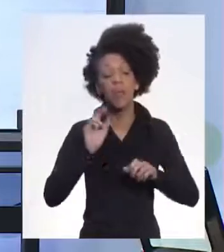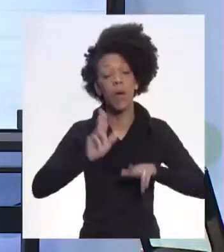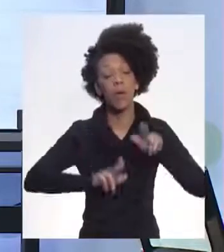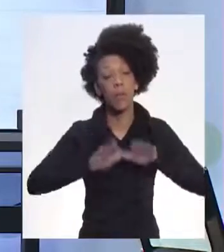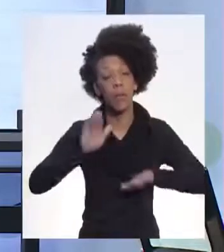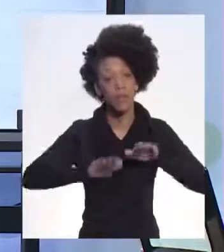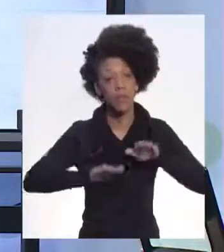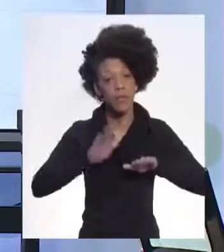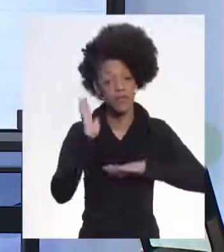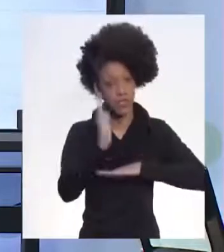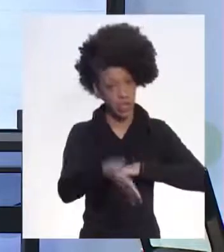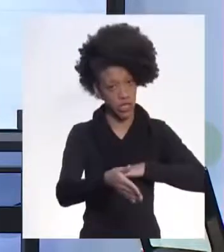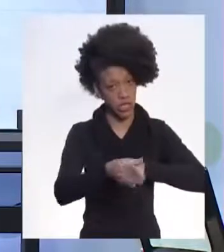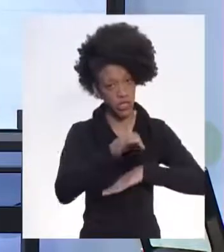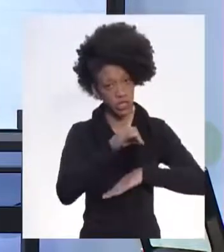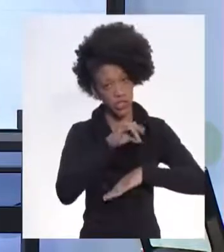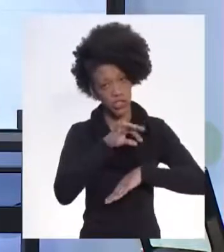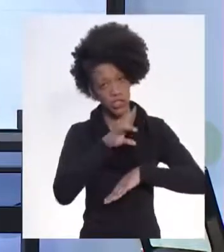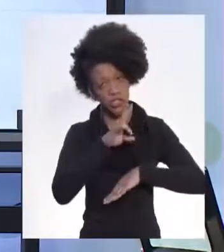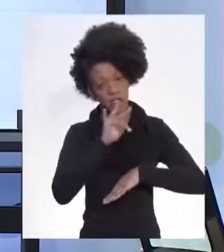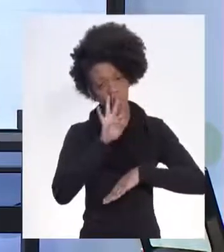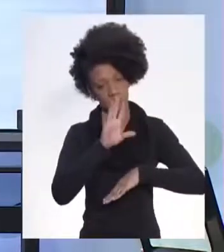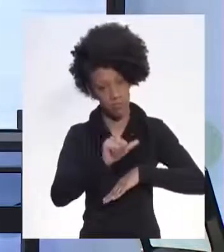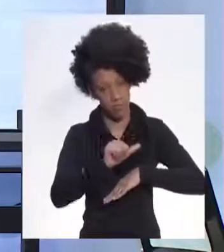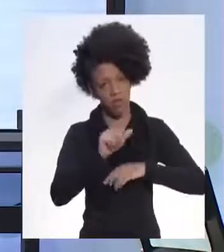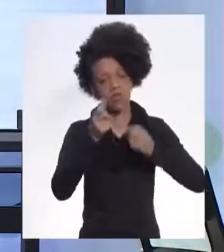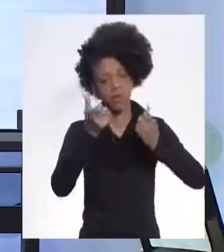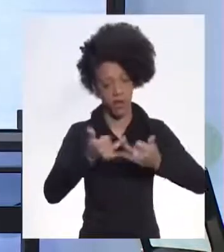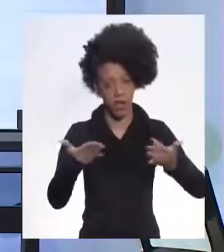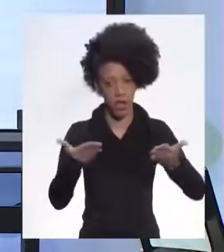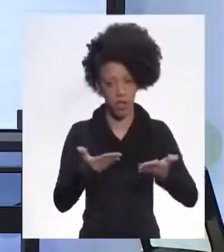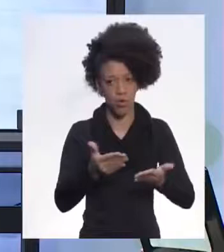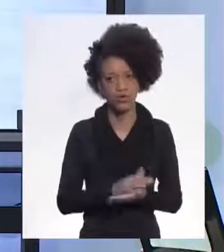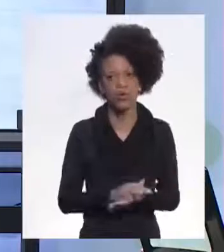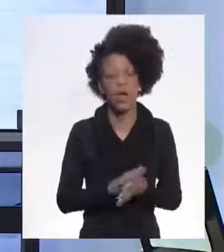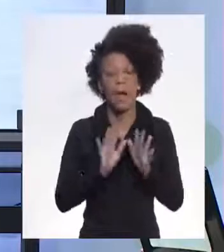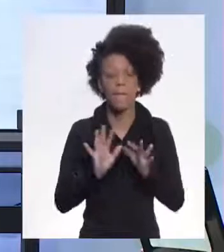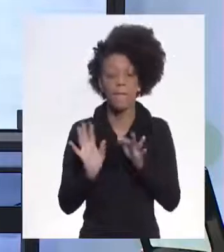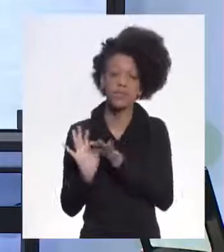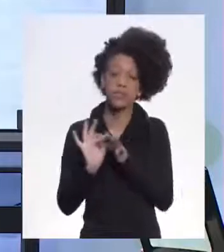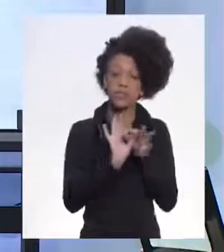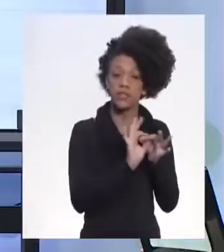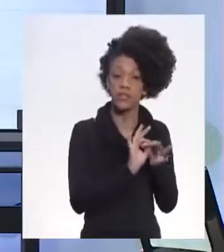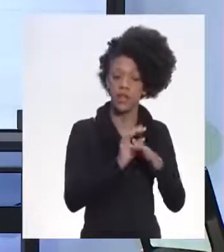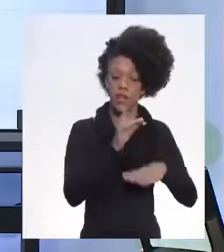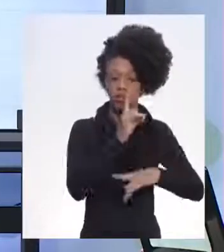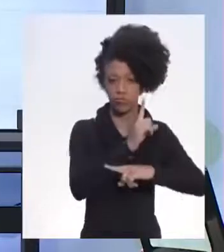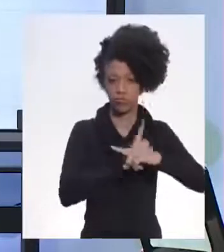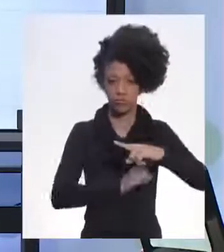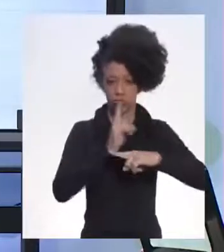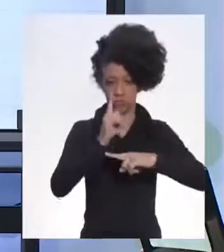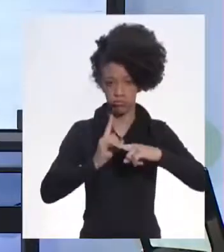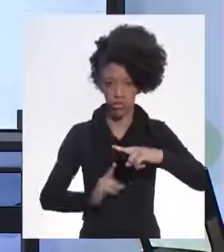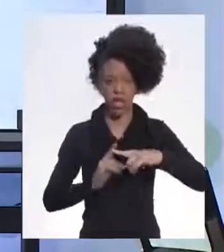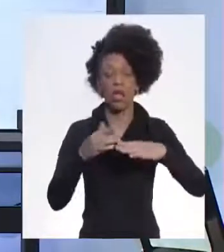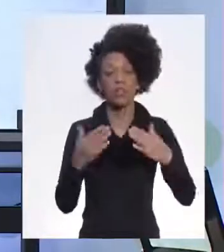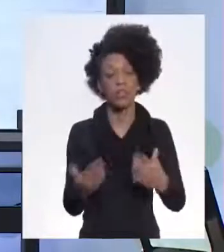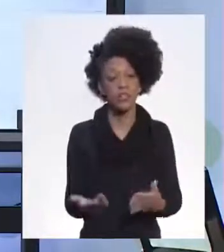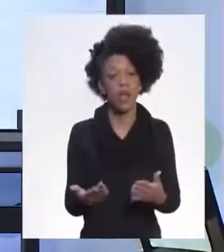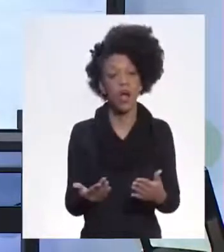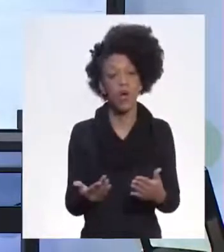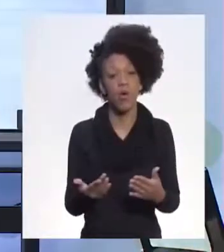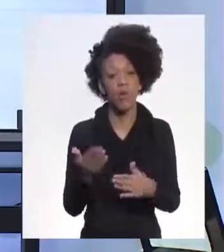proporcionalidade direta, que é o que nós vamos comentar hoje. Então, a relação entre as frações é direta. Então, a partir